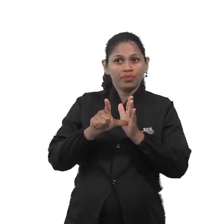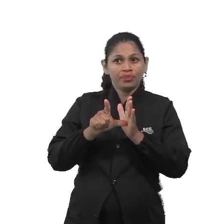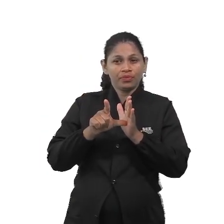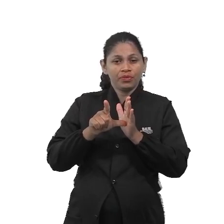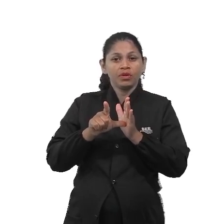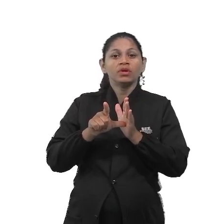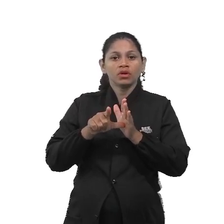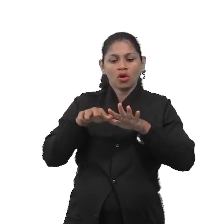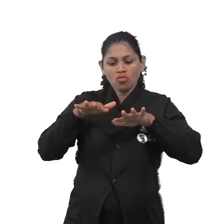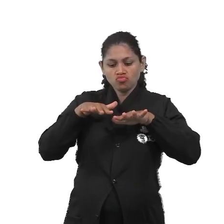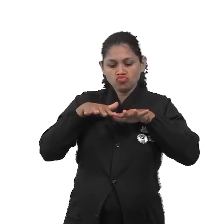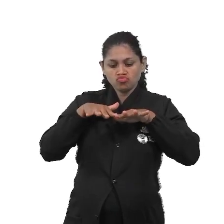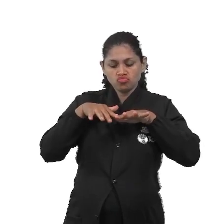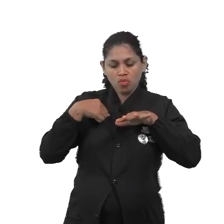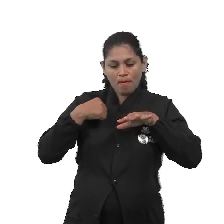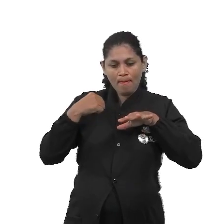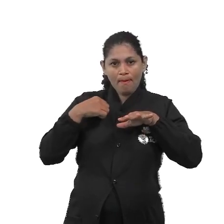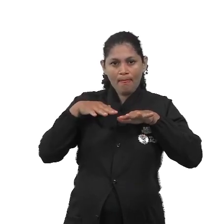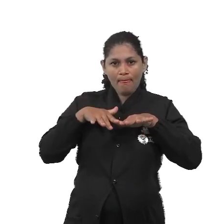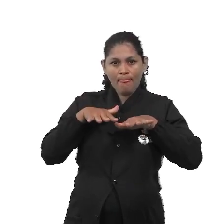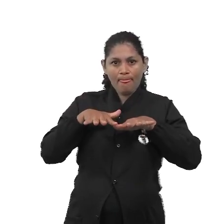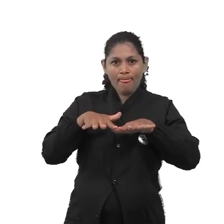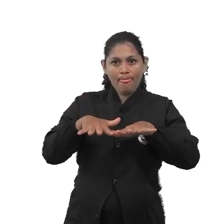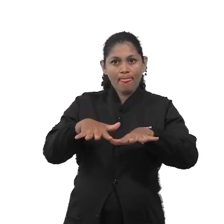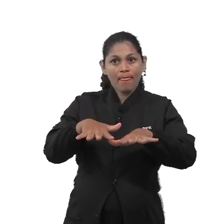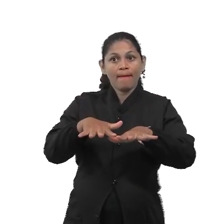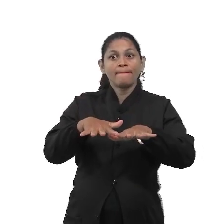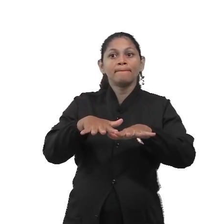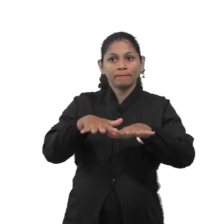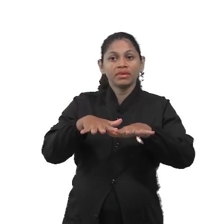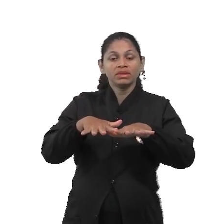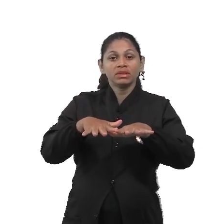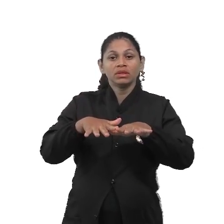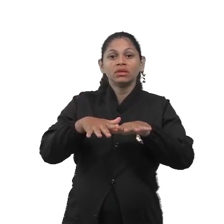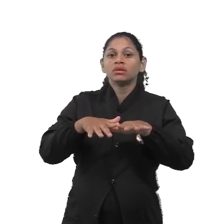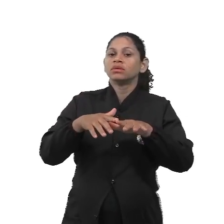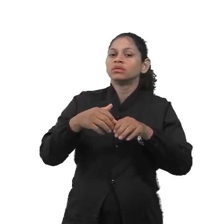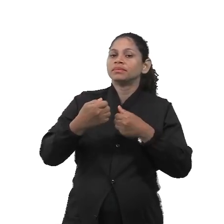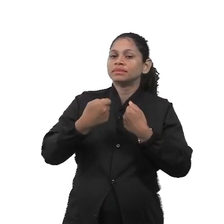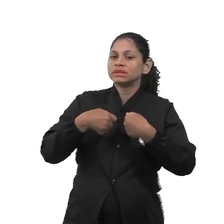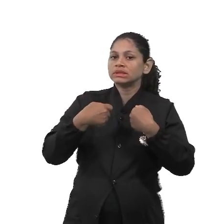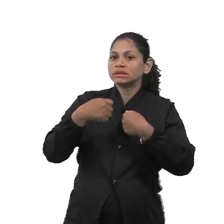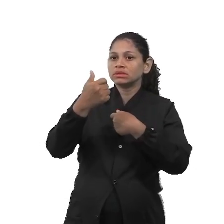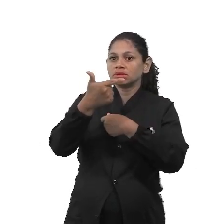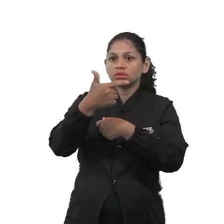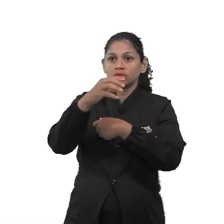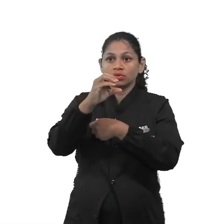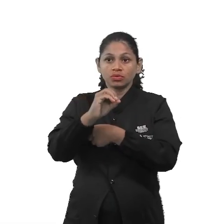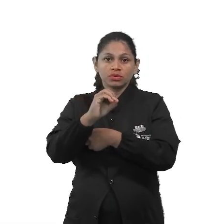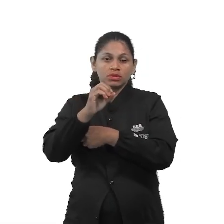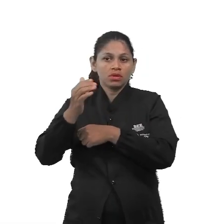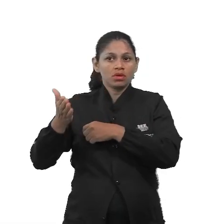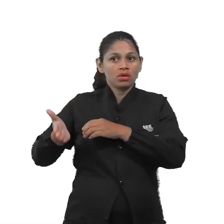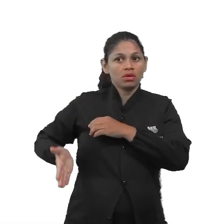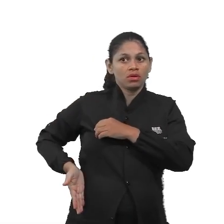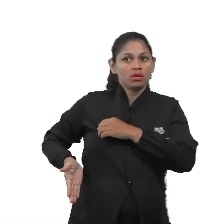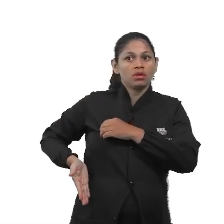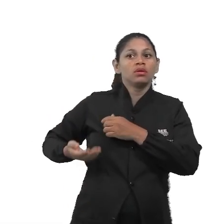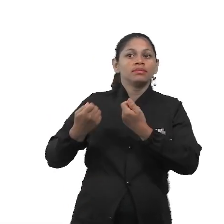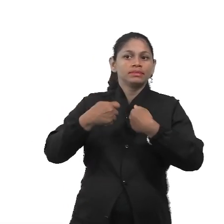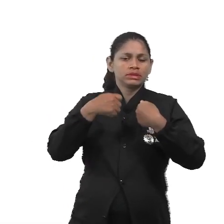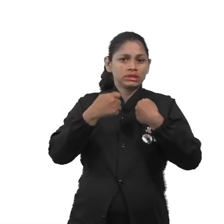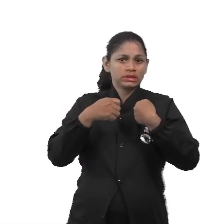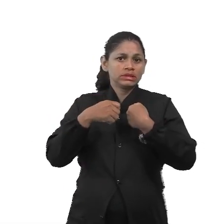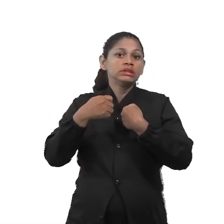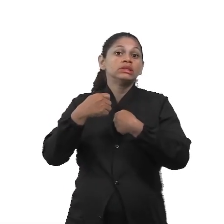de costura, para confeccionar 200 jeans, em 5 dias de trabalho são necessários 10 funcionários. Ou